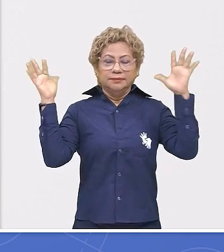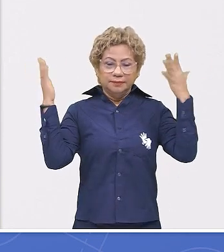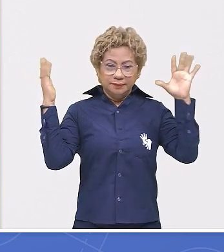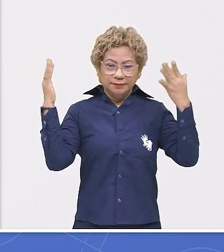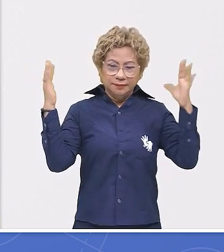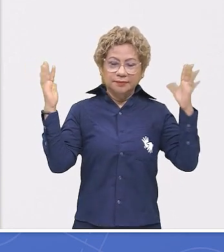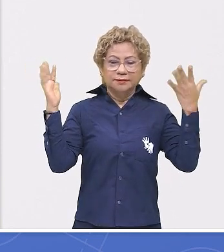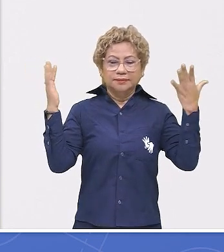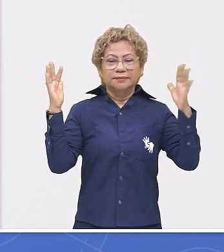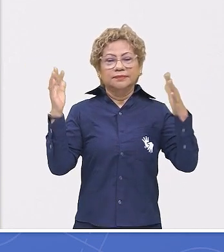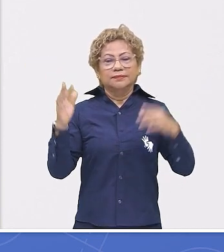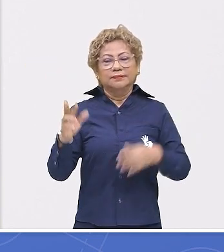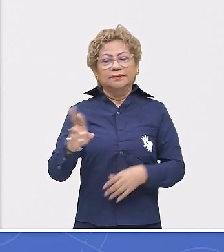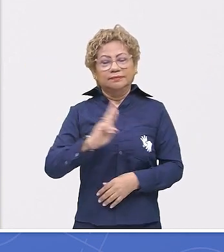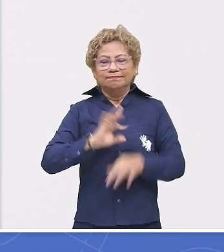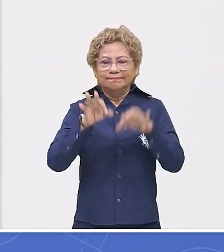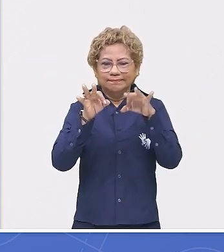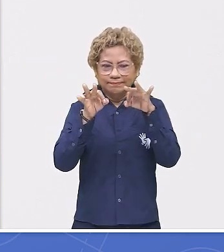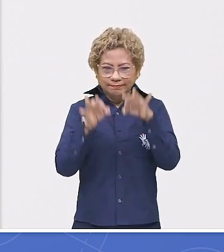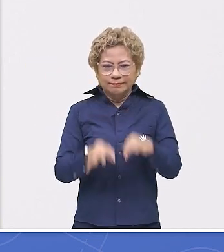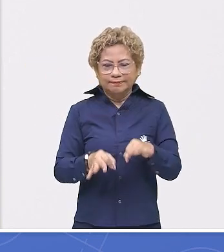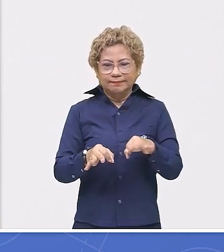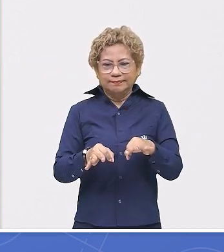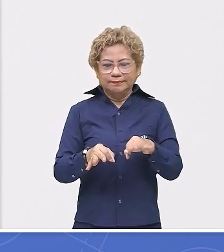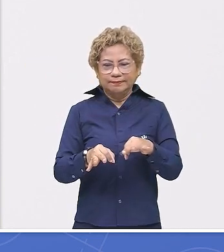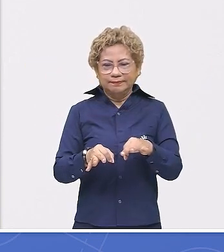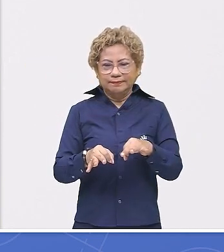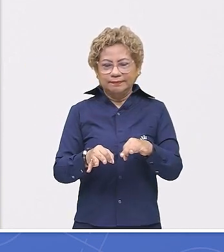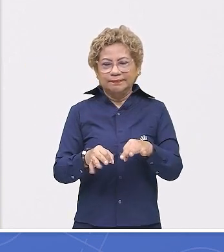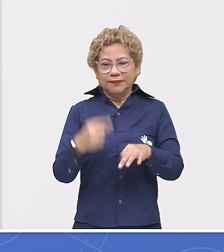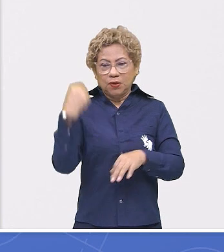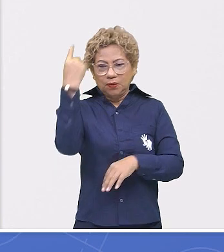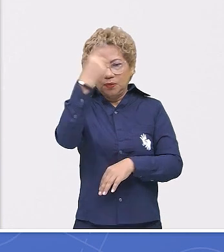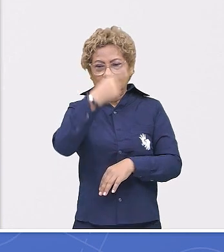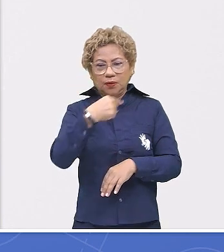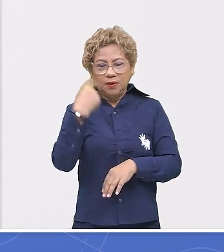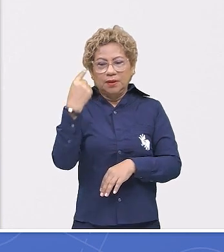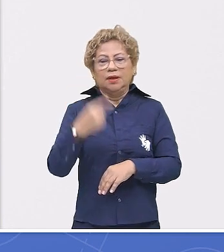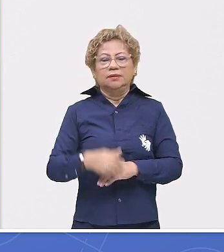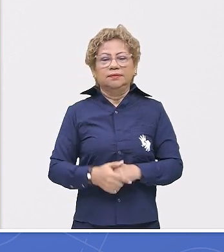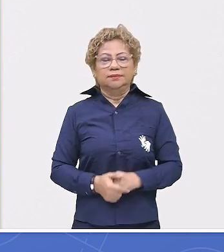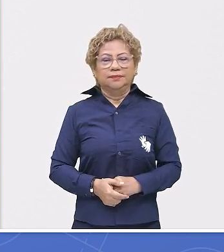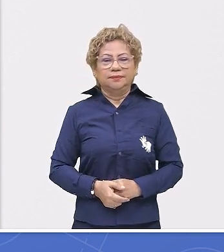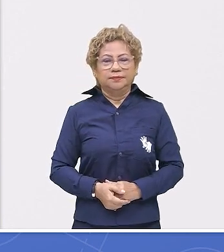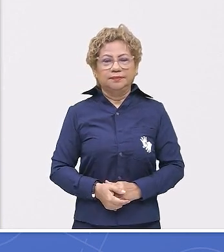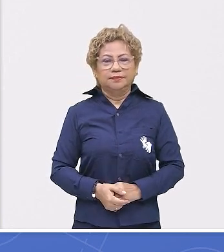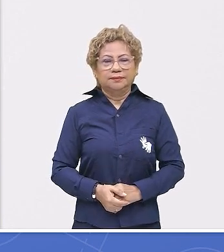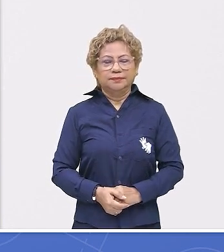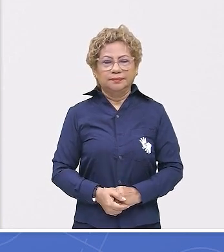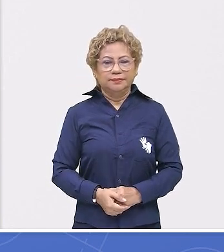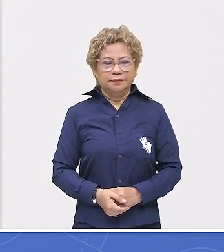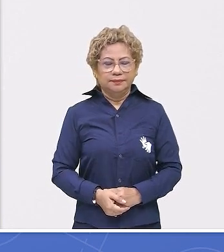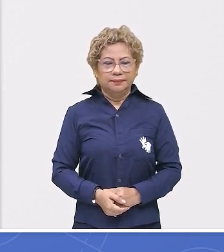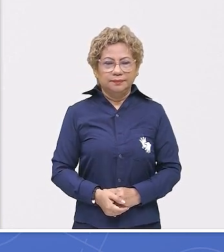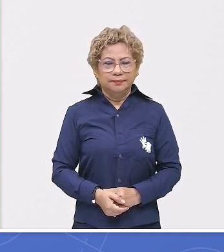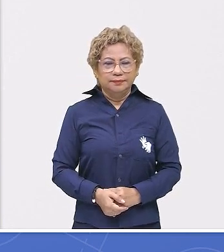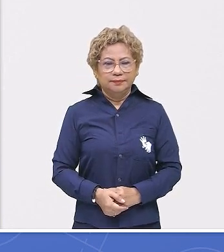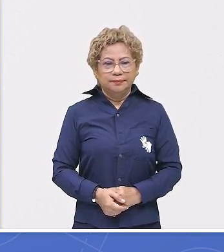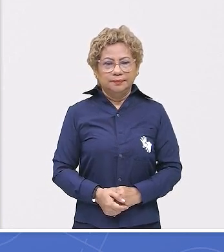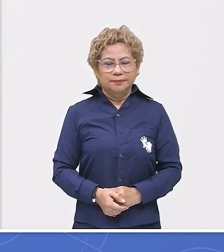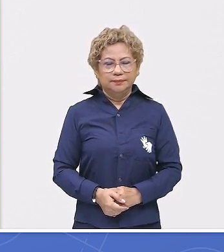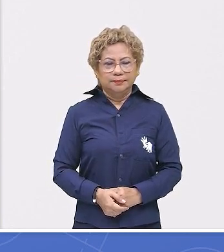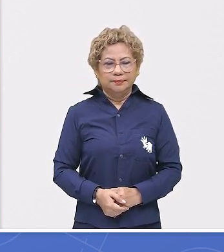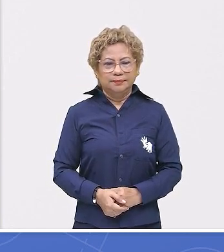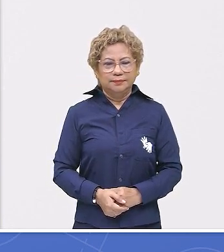graus aí de distância de um fuso horário para outro, tá certo? Então, aí nós temos a letra correta, a de 15